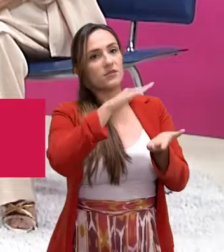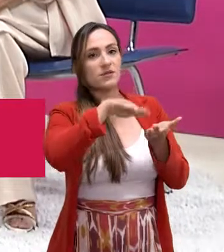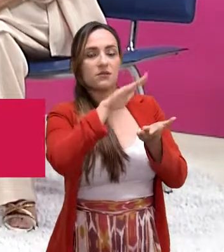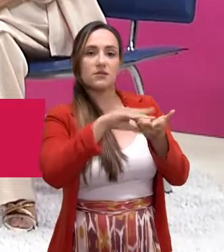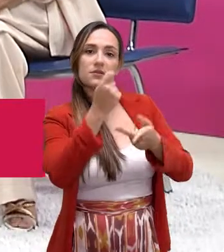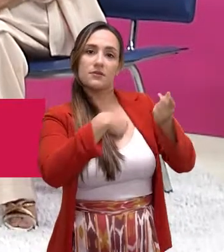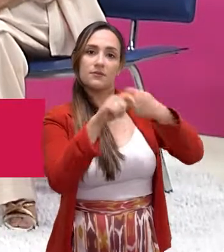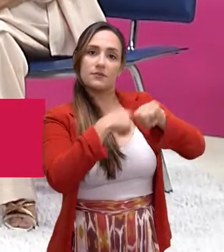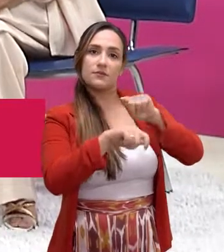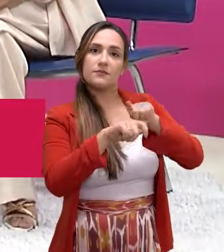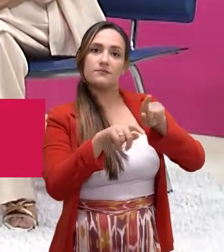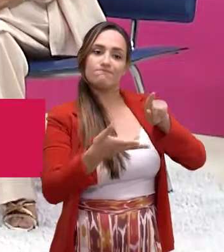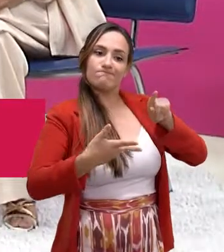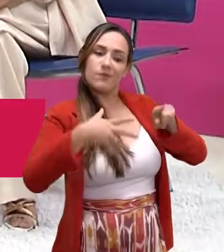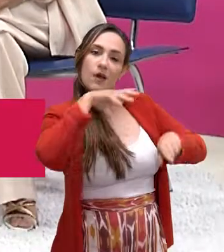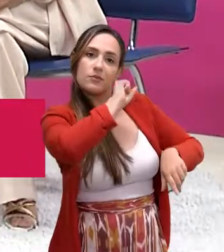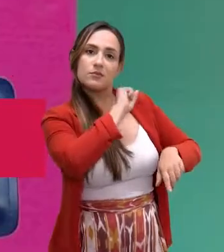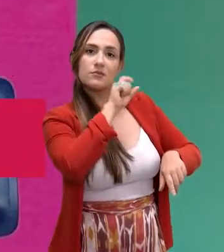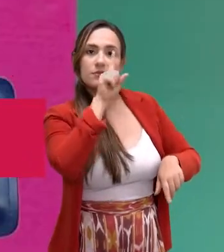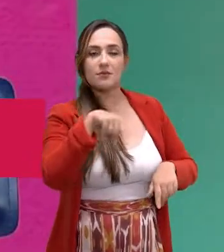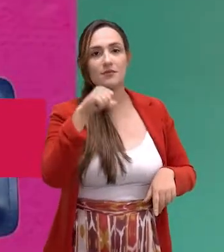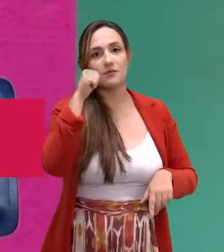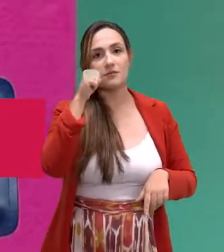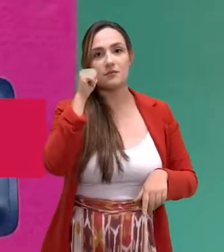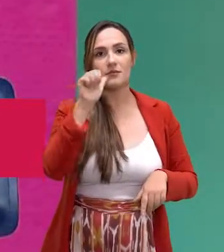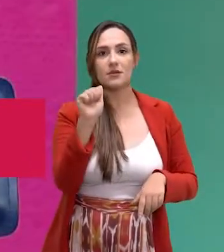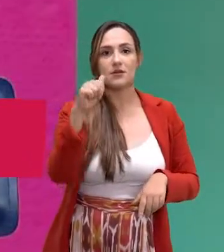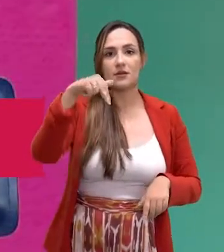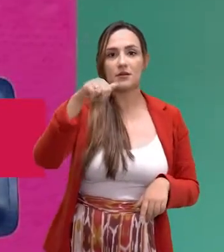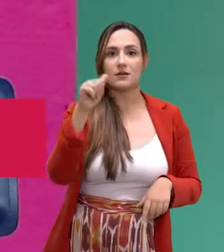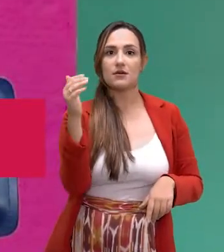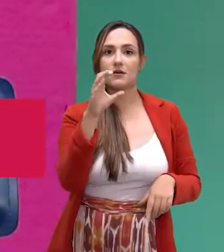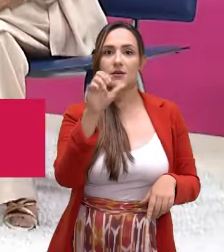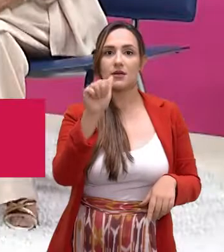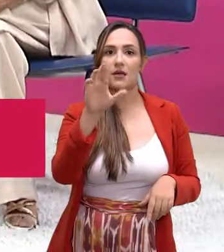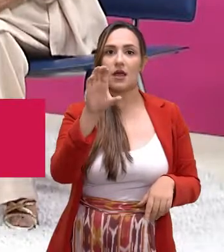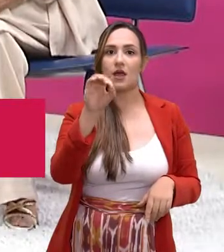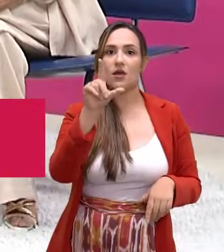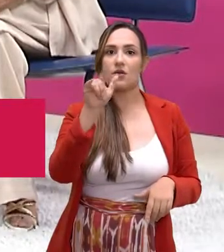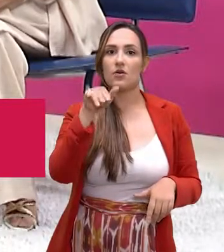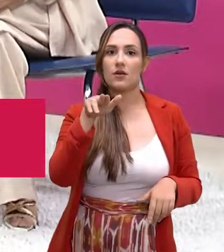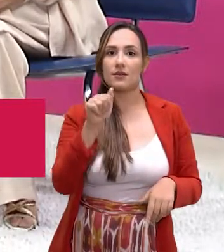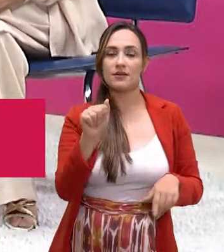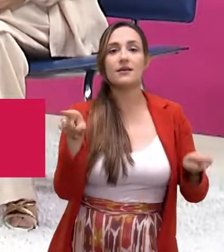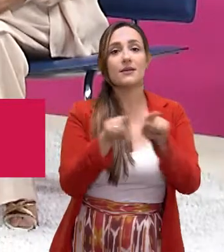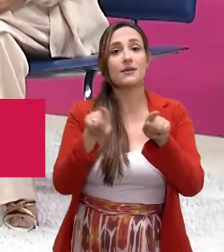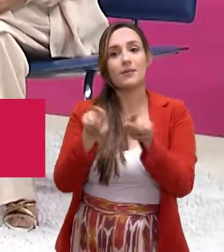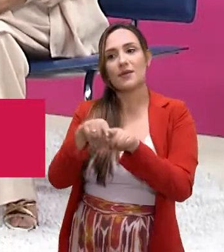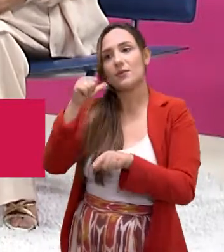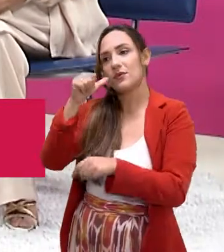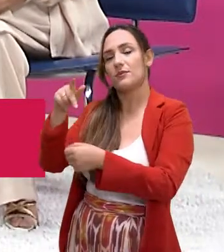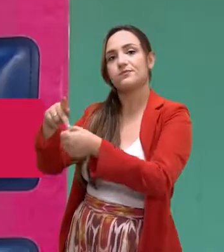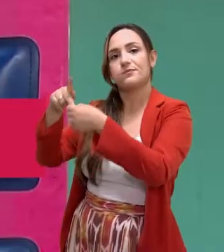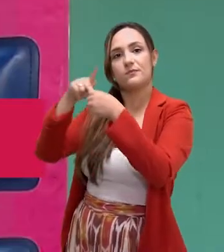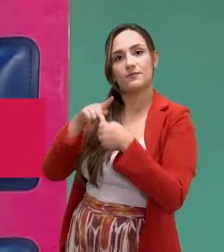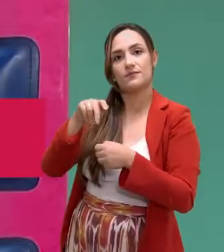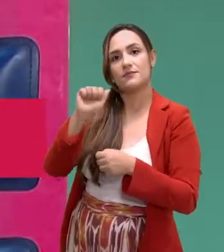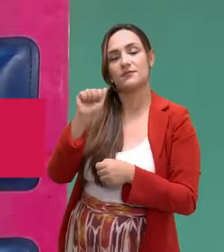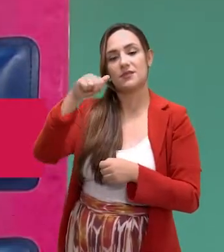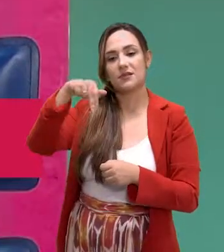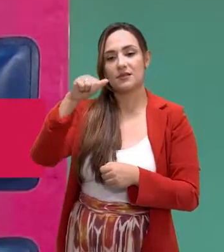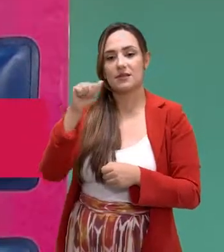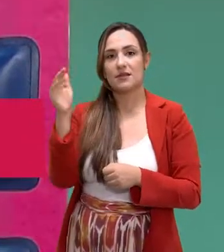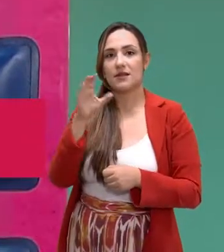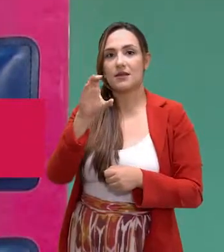e Desburocratização do Estado de Mato Grosso do Sul, a Ana Carolina Nardes, e também com a Procuradora do Estado, Ana Carolina